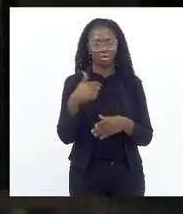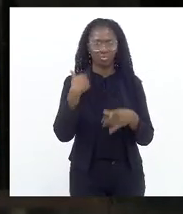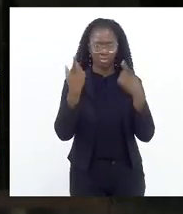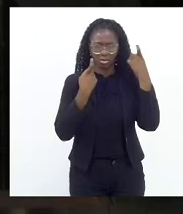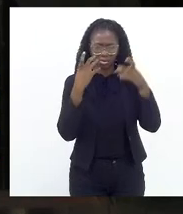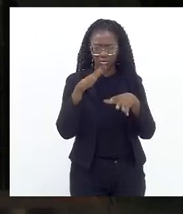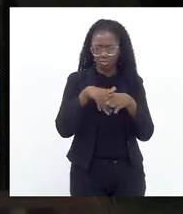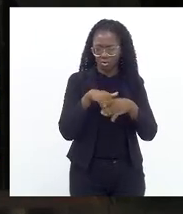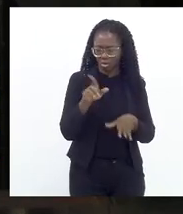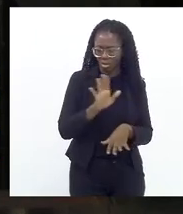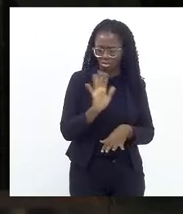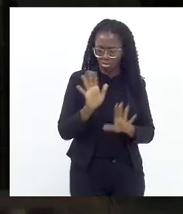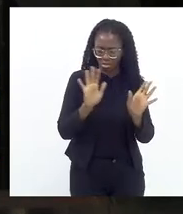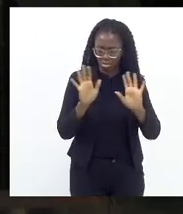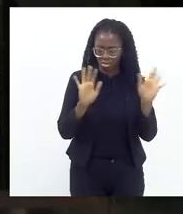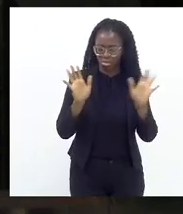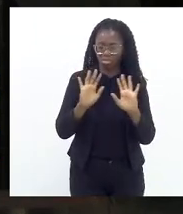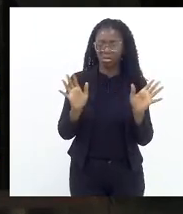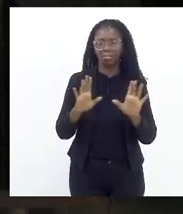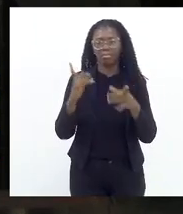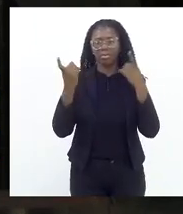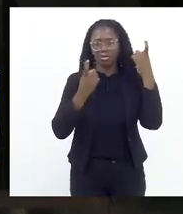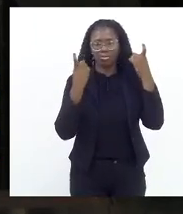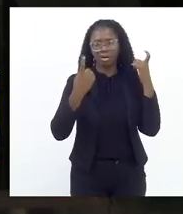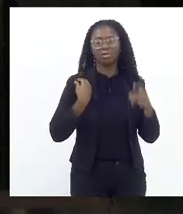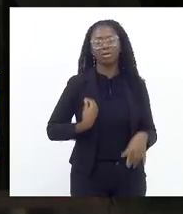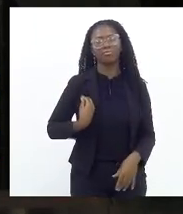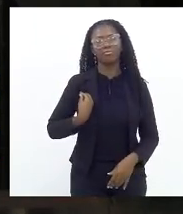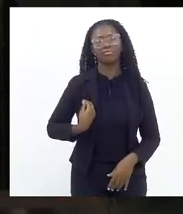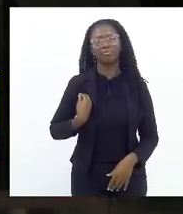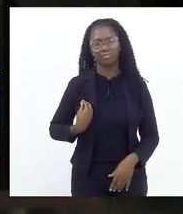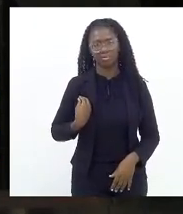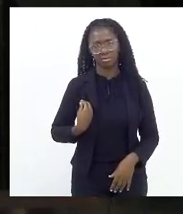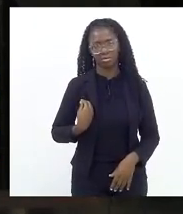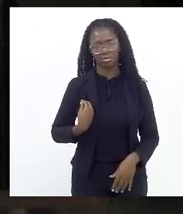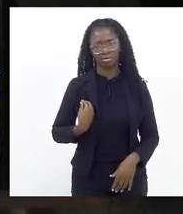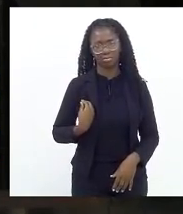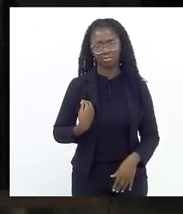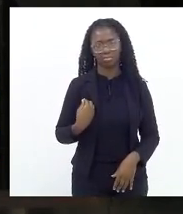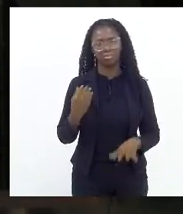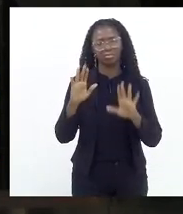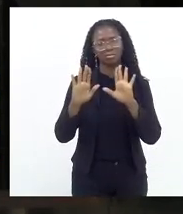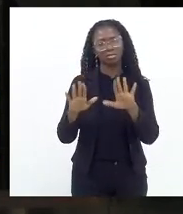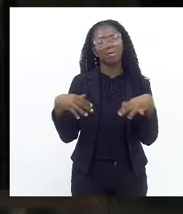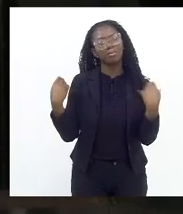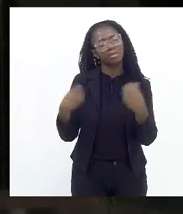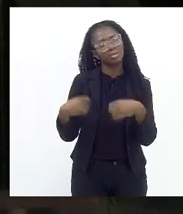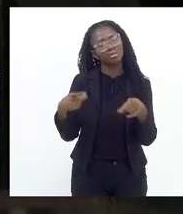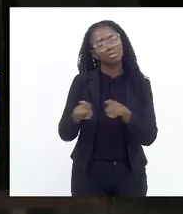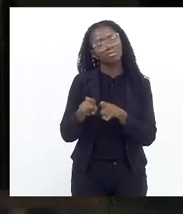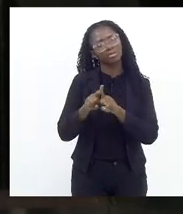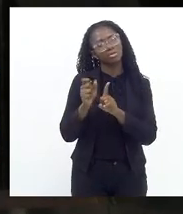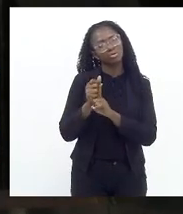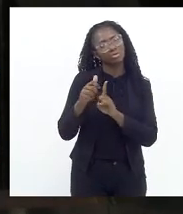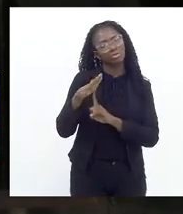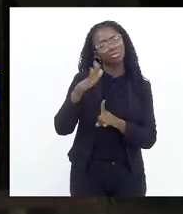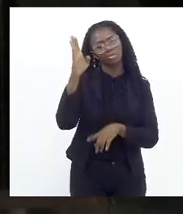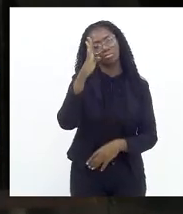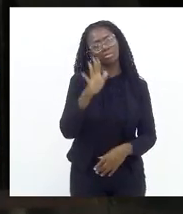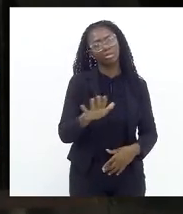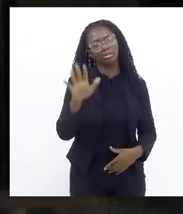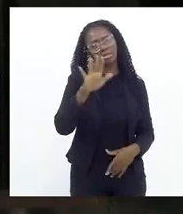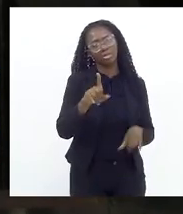urna, não estou preocupado com voto, estou preocupado com vida, com vida. Mas é preciso que a sociedade brasileira e